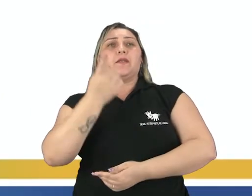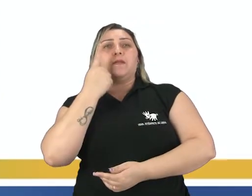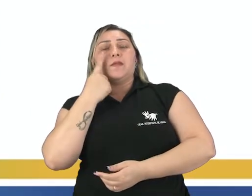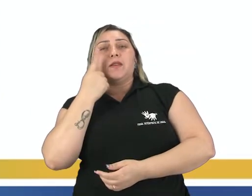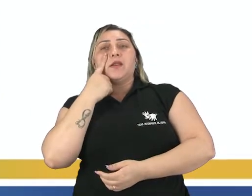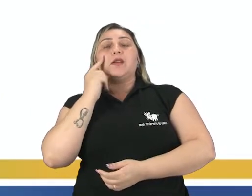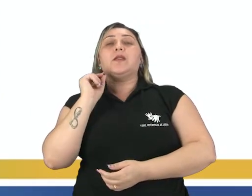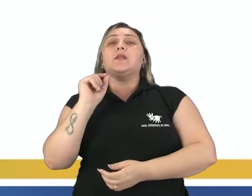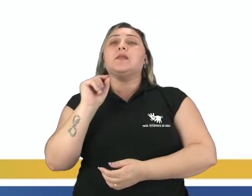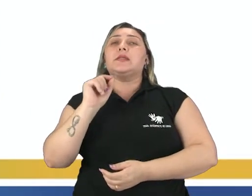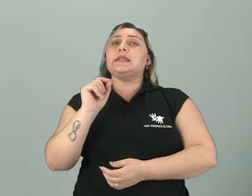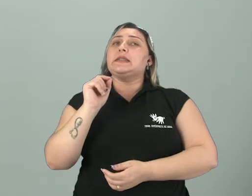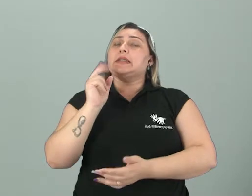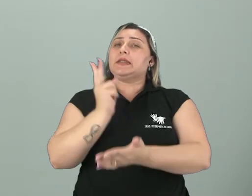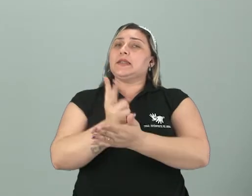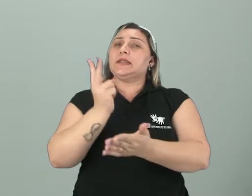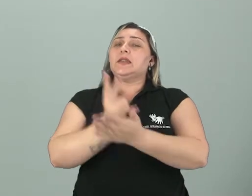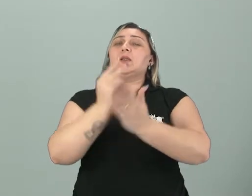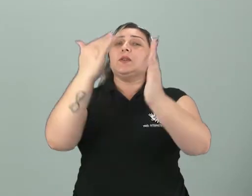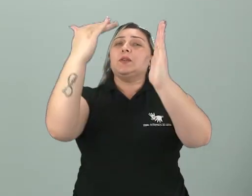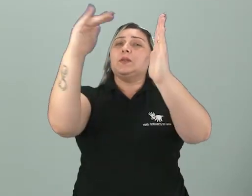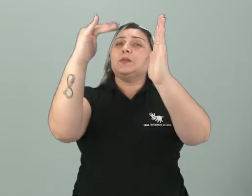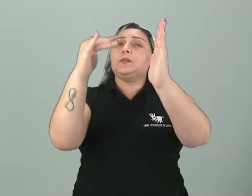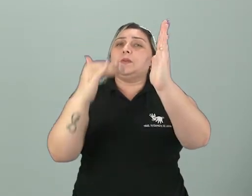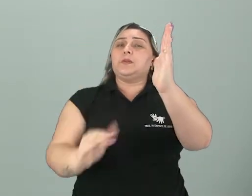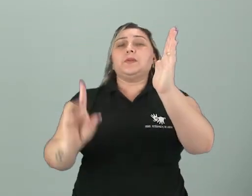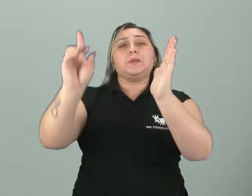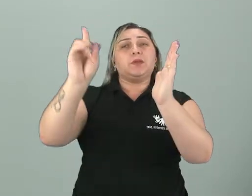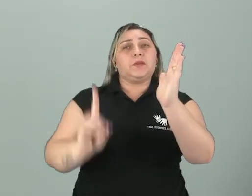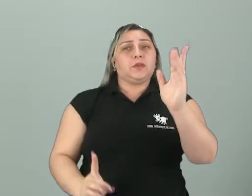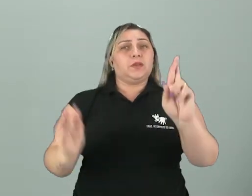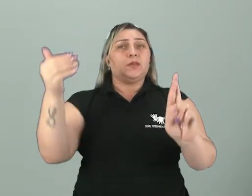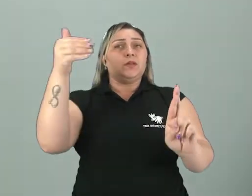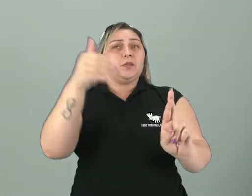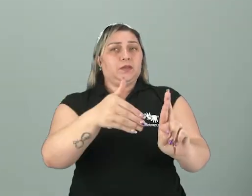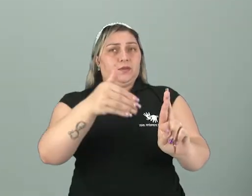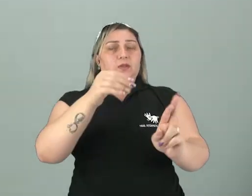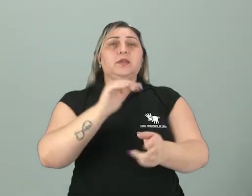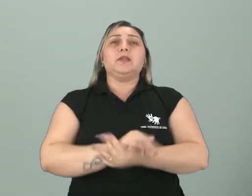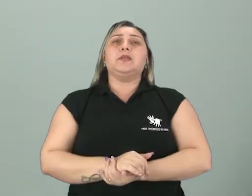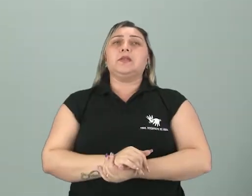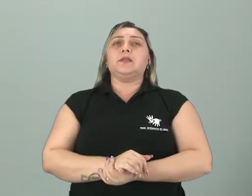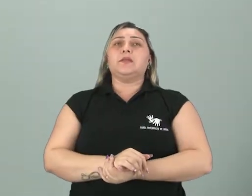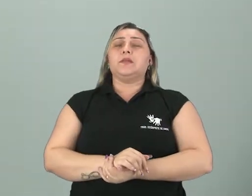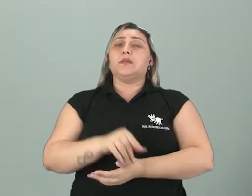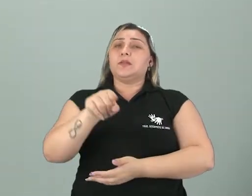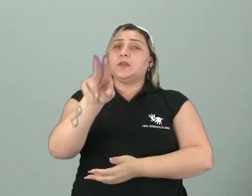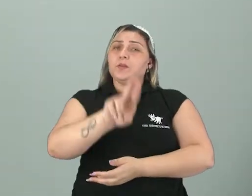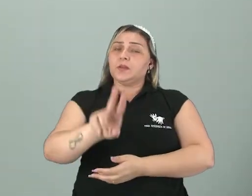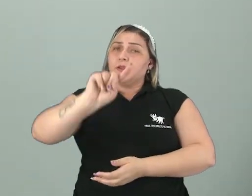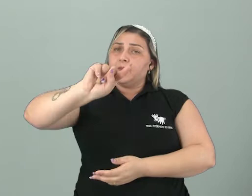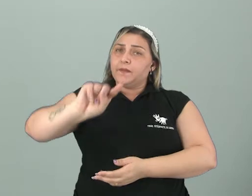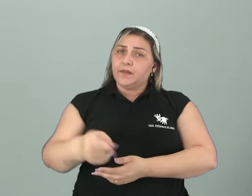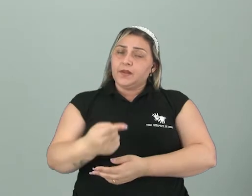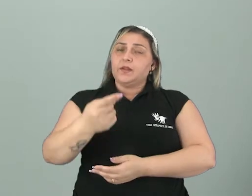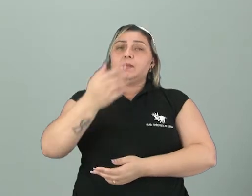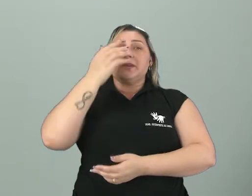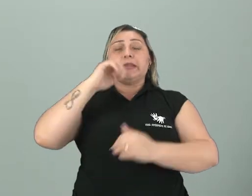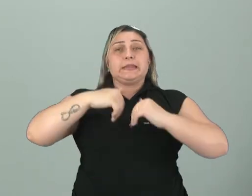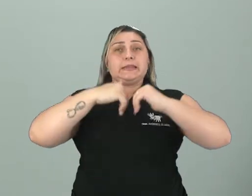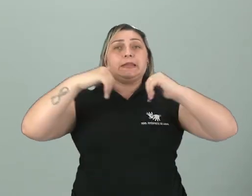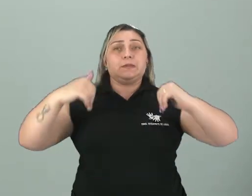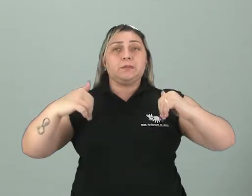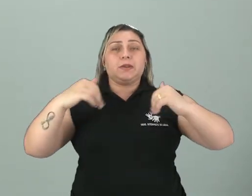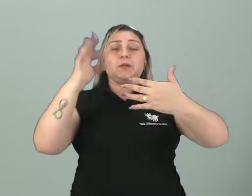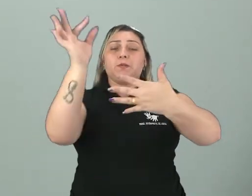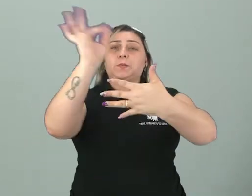Vejam que estão sendo enumerados os direitos referentes a quê? Então, você utiliza a vírgula para